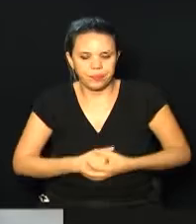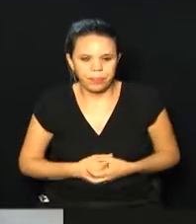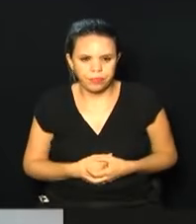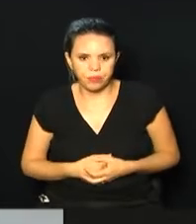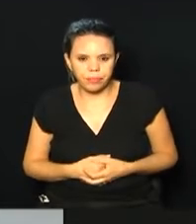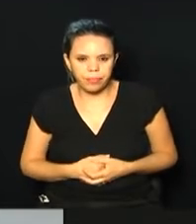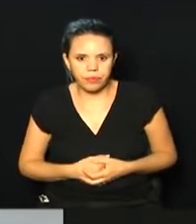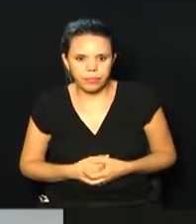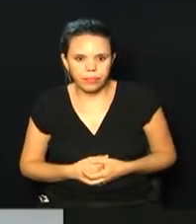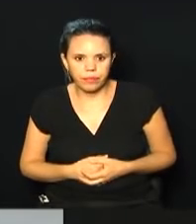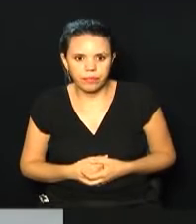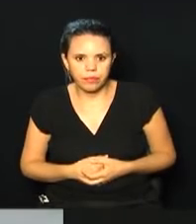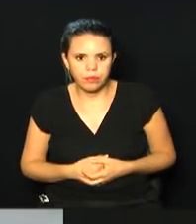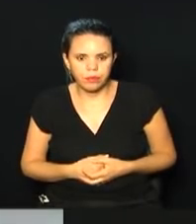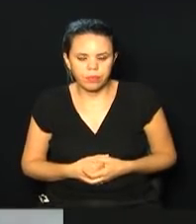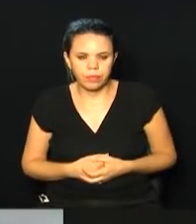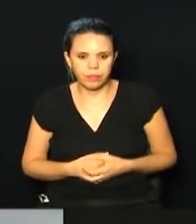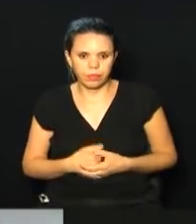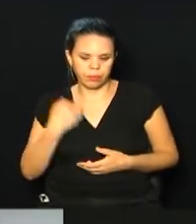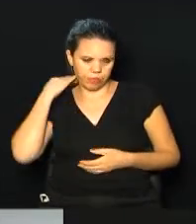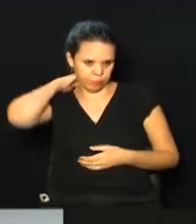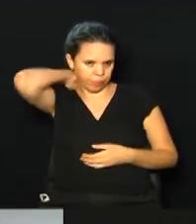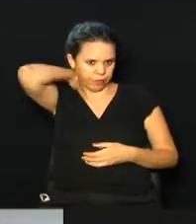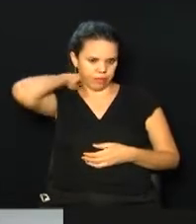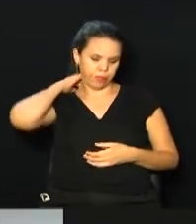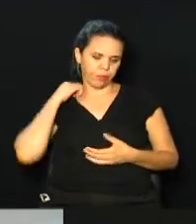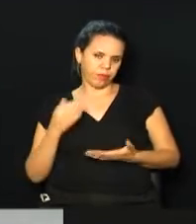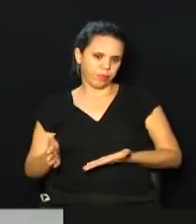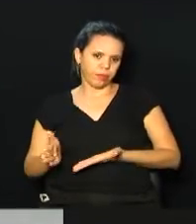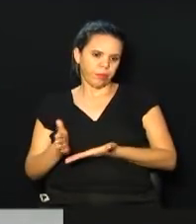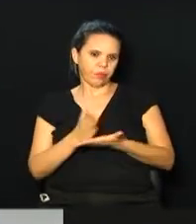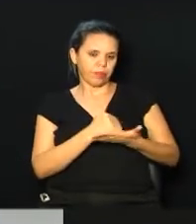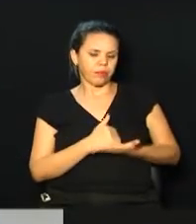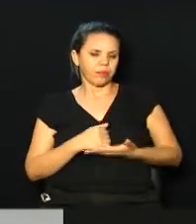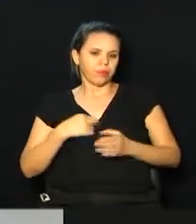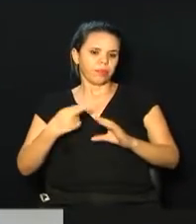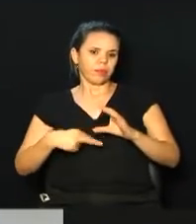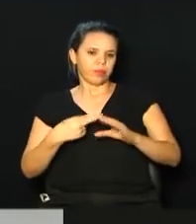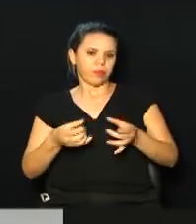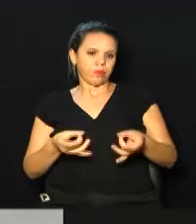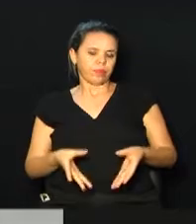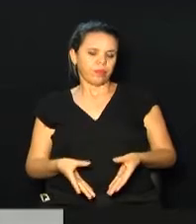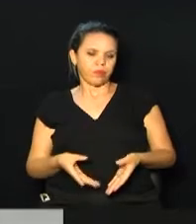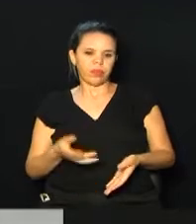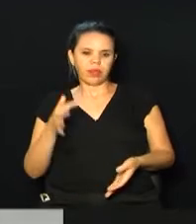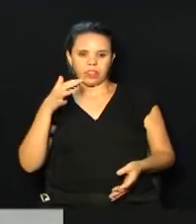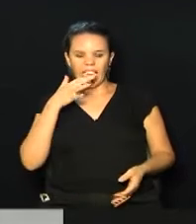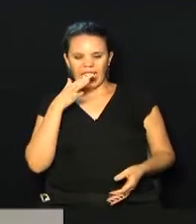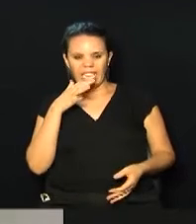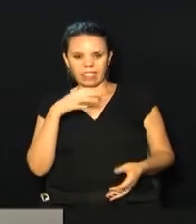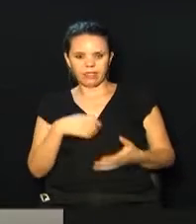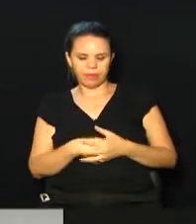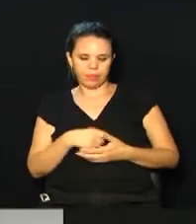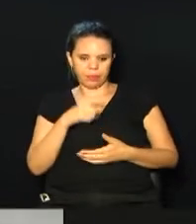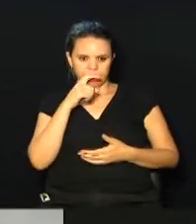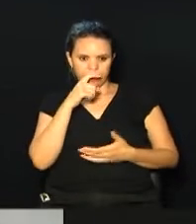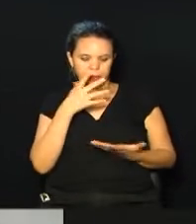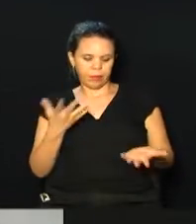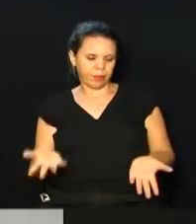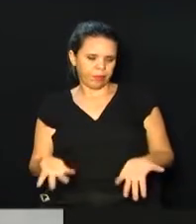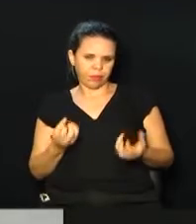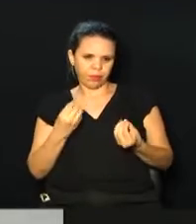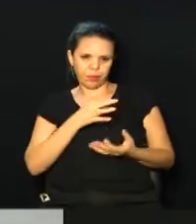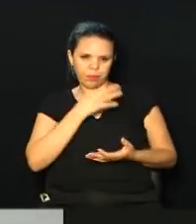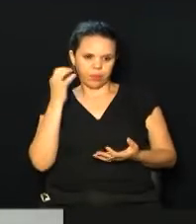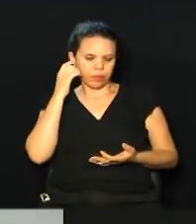rede de recolhimento de resíduos invejável, muito boa. Veja, nós